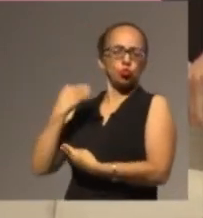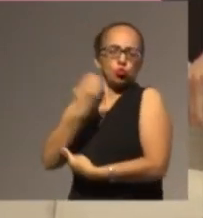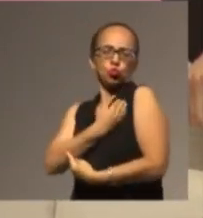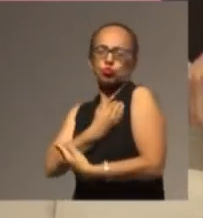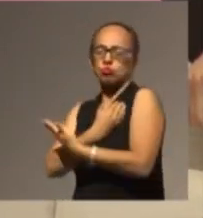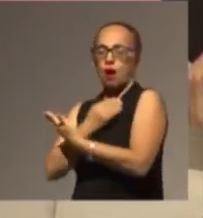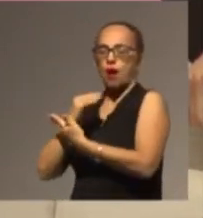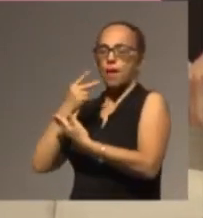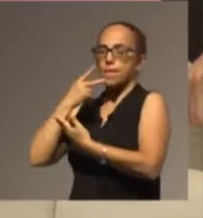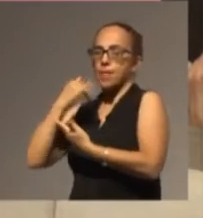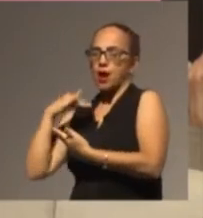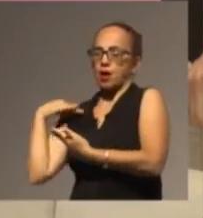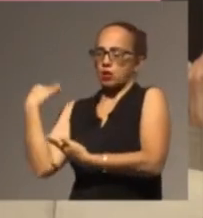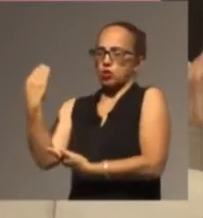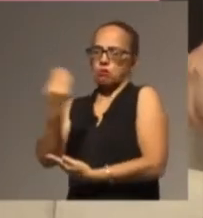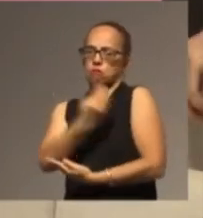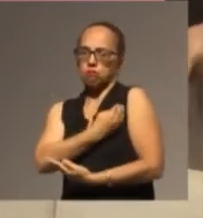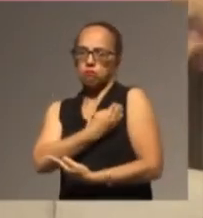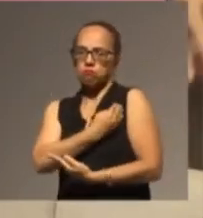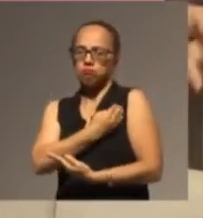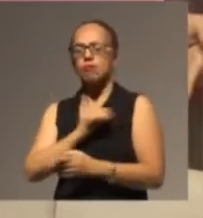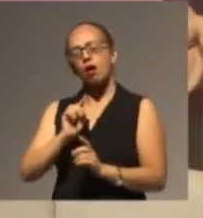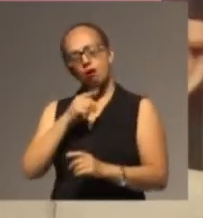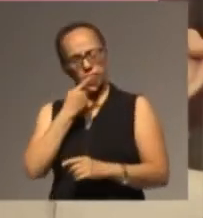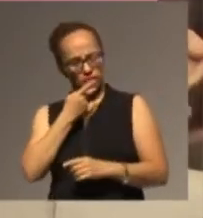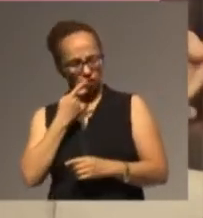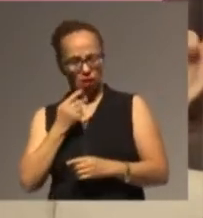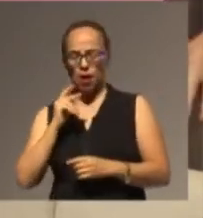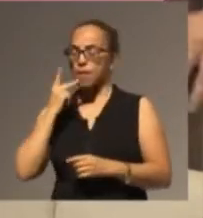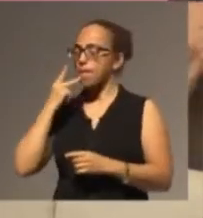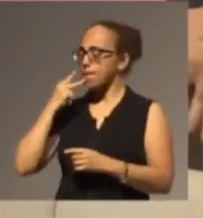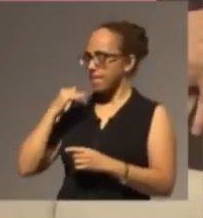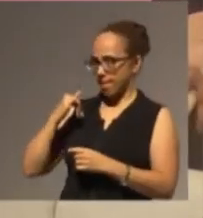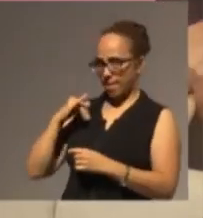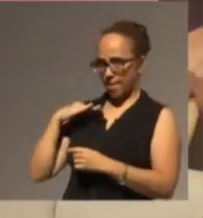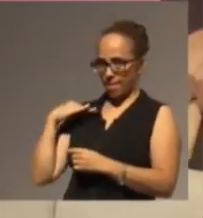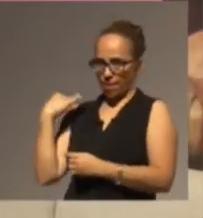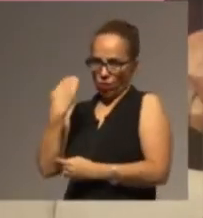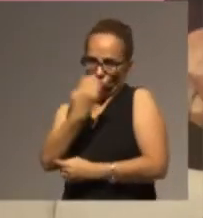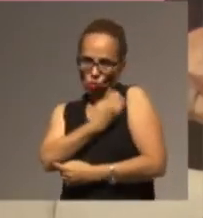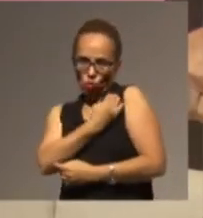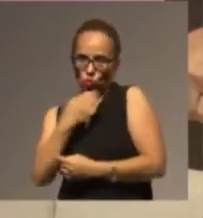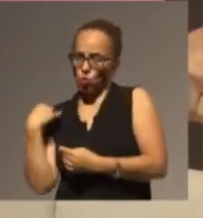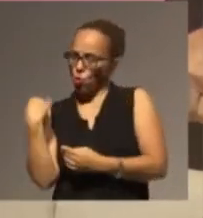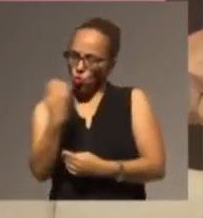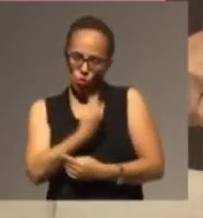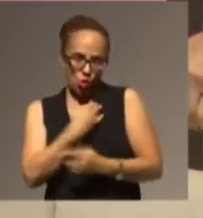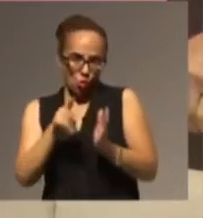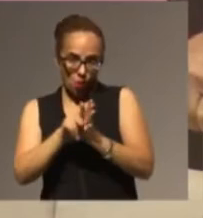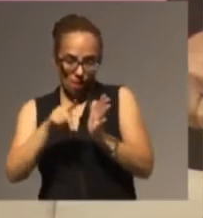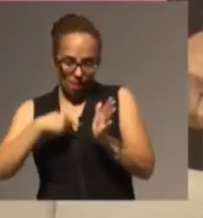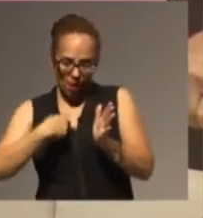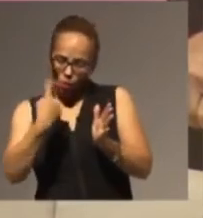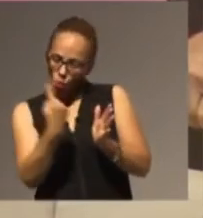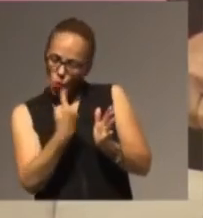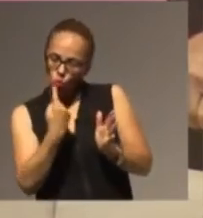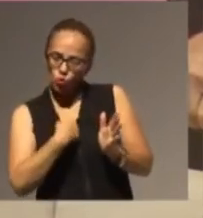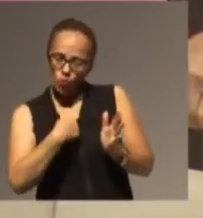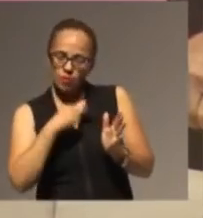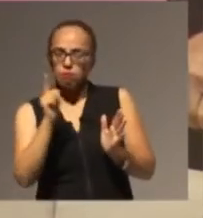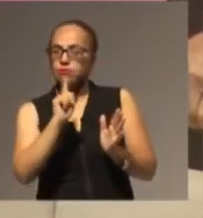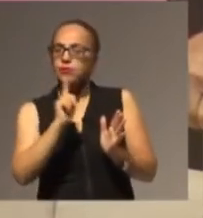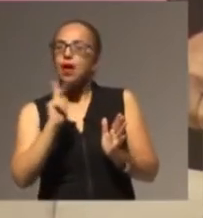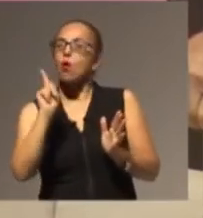nós dizemos Pai nosso, o nosso significa que não é só meu. E se ele não é só meu e é de